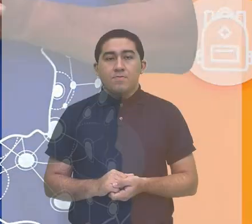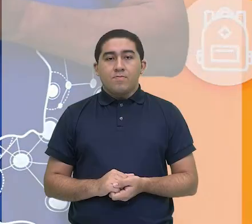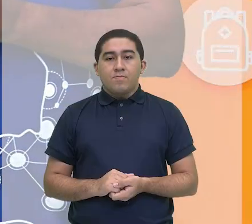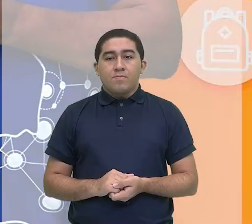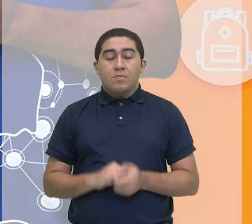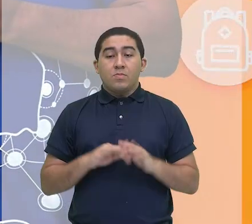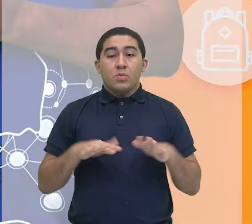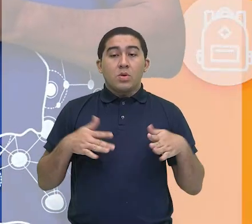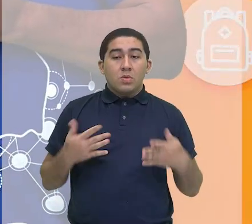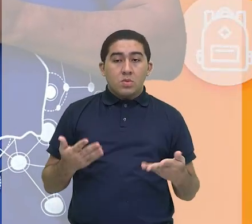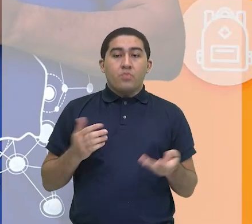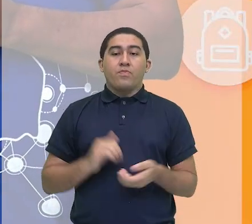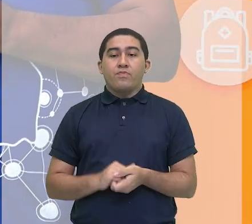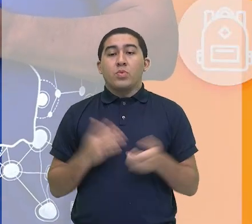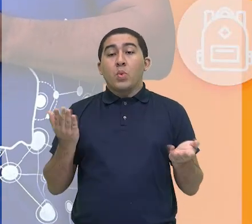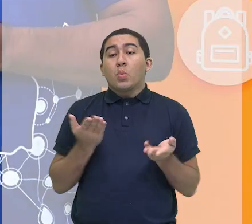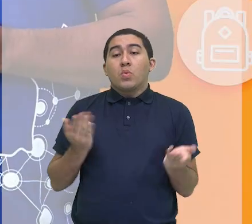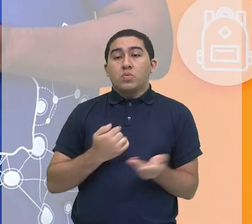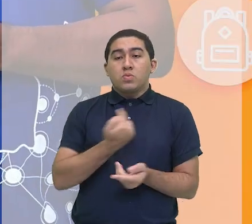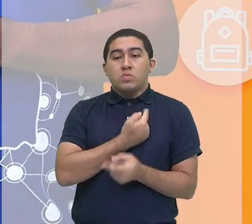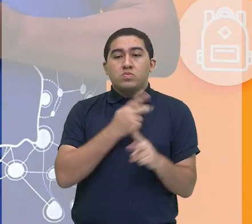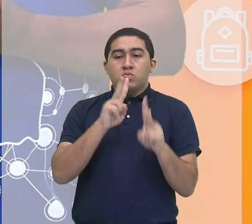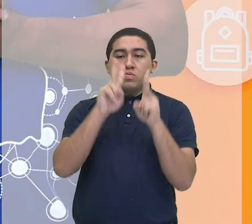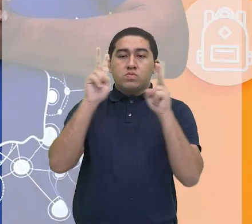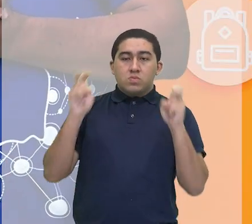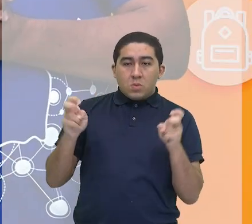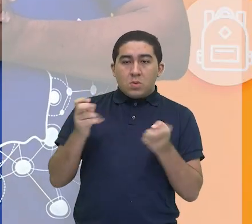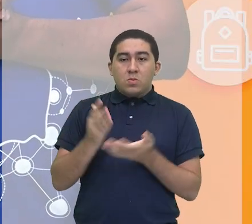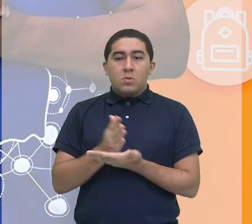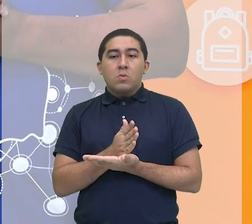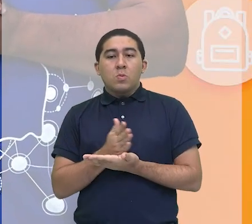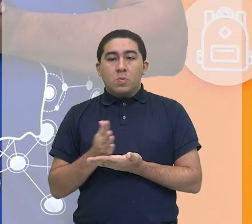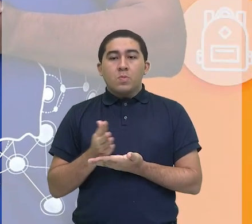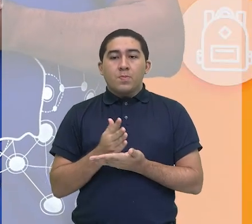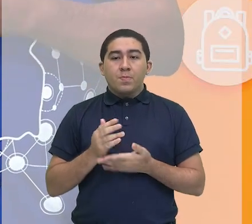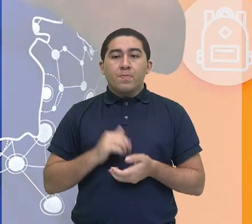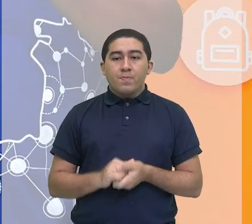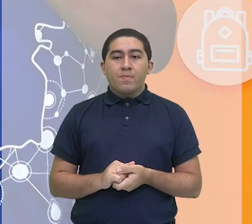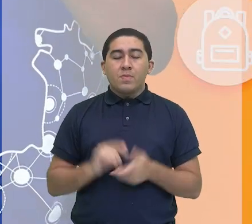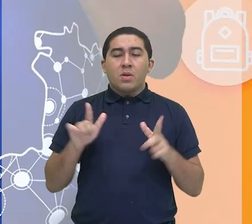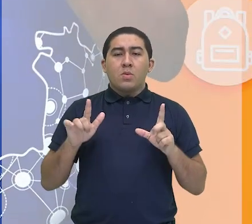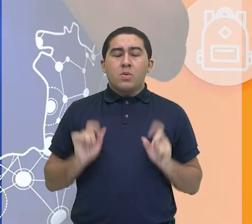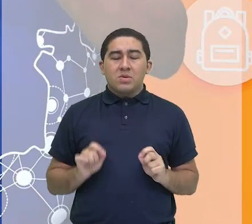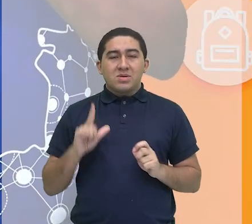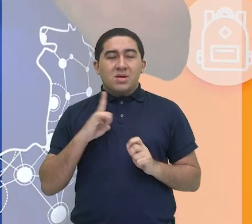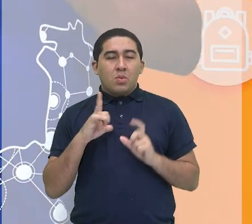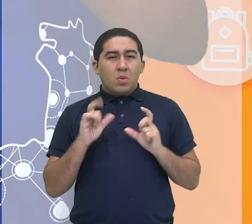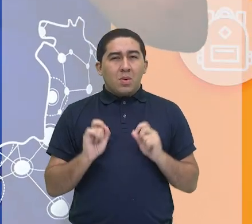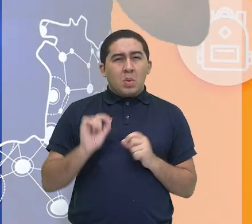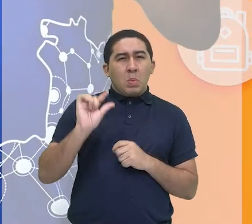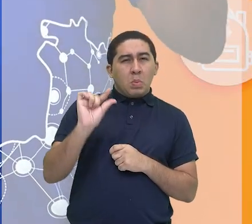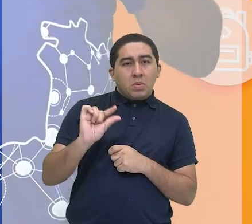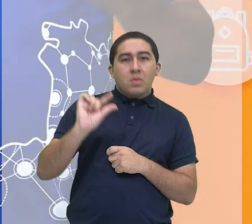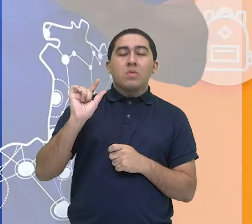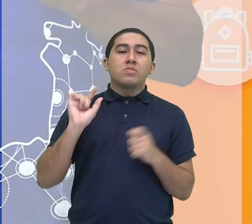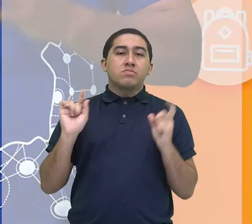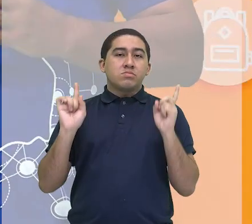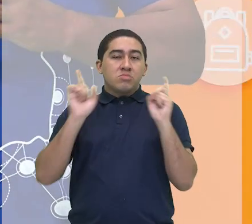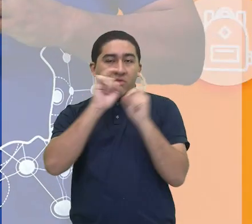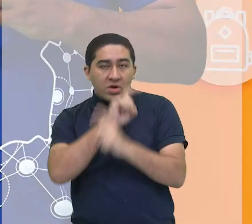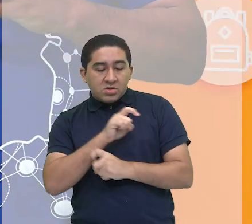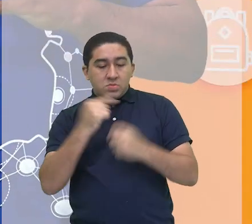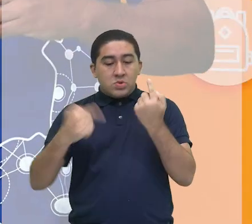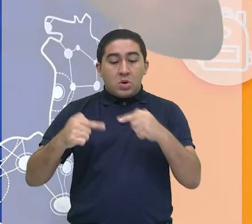Então, pessoal, vamos falar hoje de alguns assuntos, né, de alguns temas que são um pouco espinhosos, né, na nossa sociedade